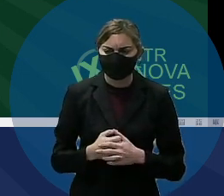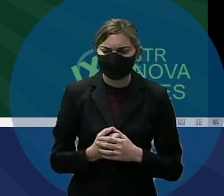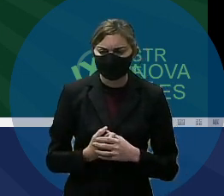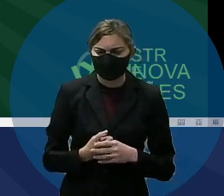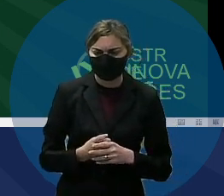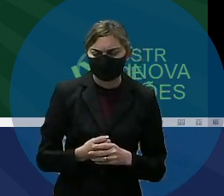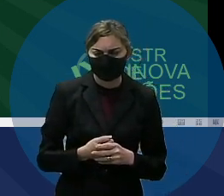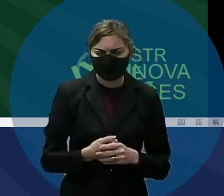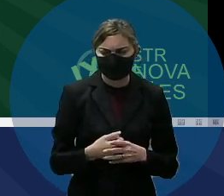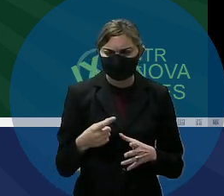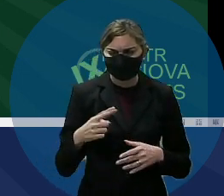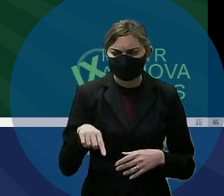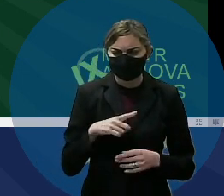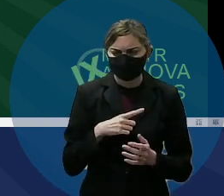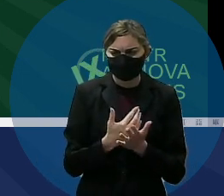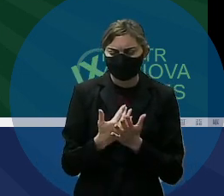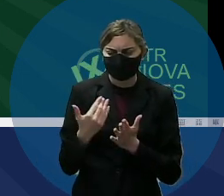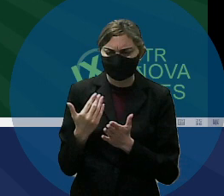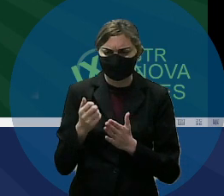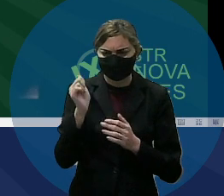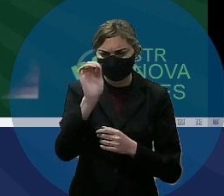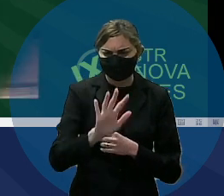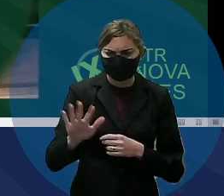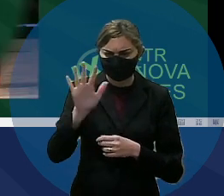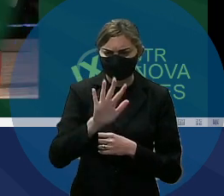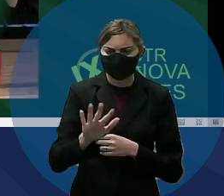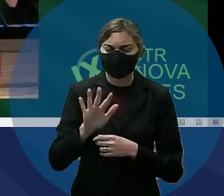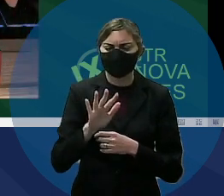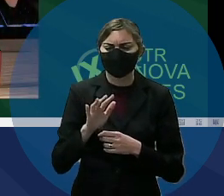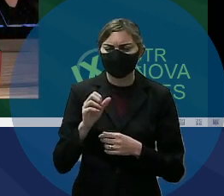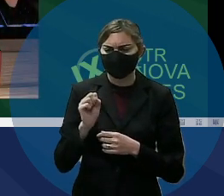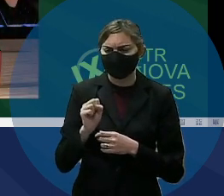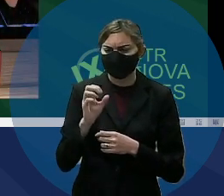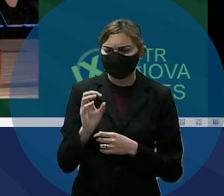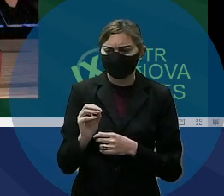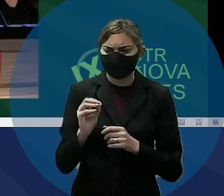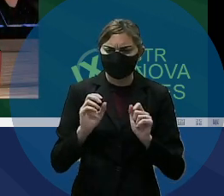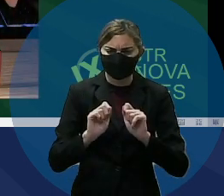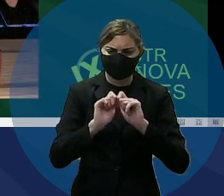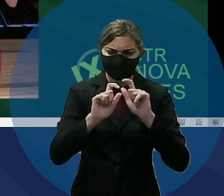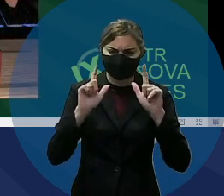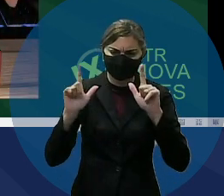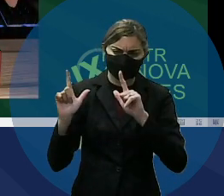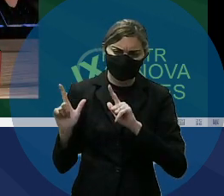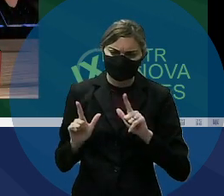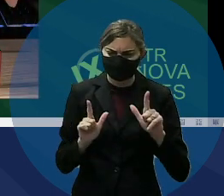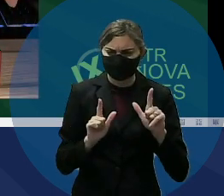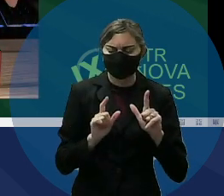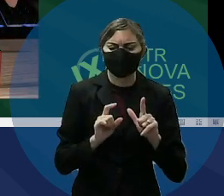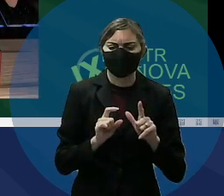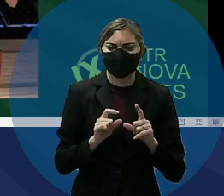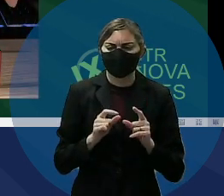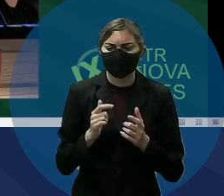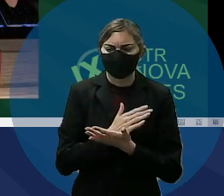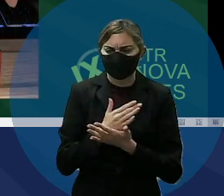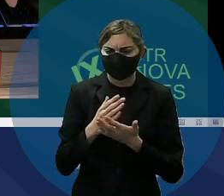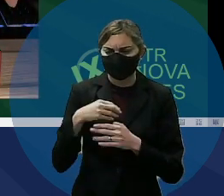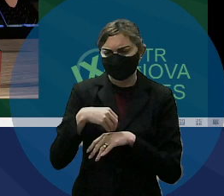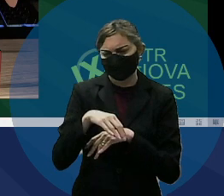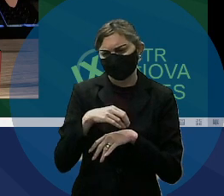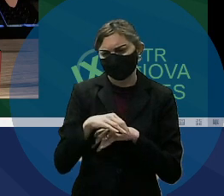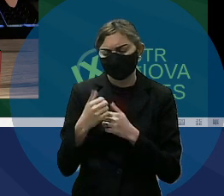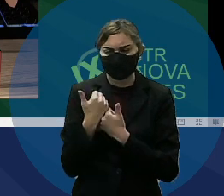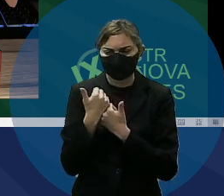A gente tem aqui mais algumas imagens. Foram mais de 80 quadros, né? Eu coloquei alguns só para representar. Então,